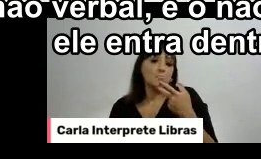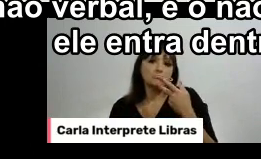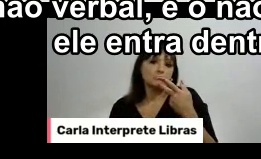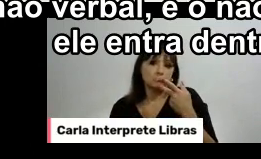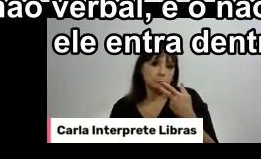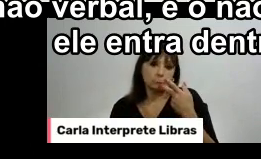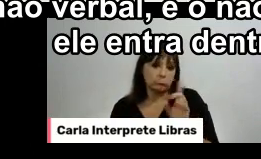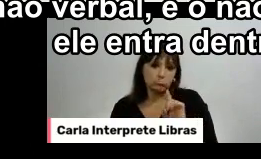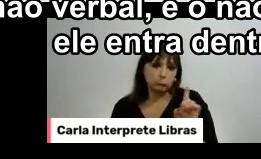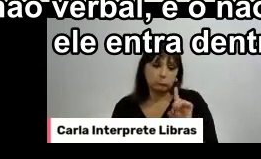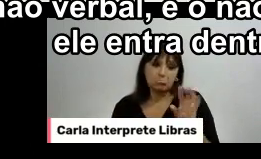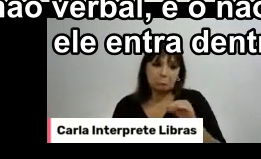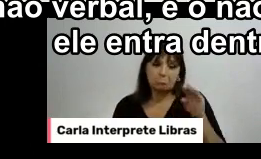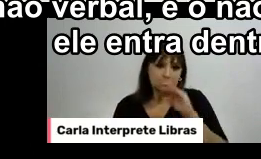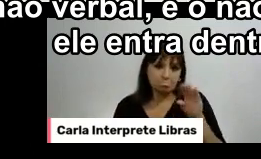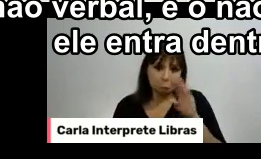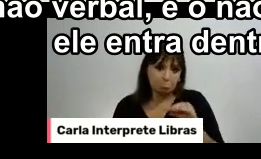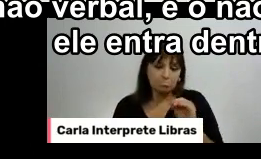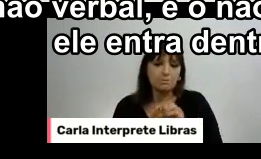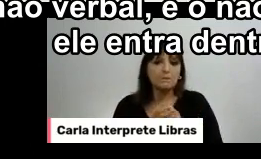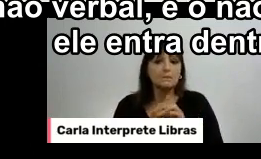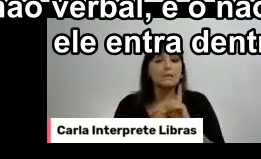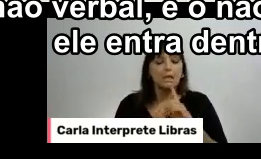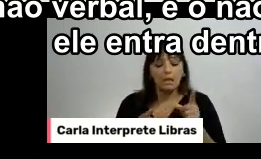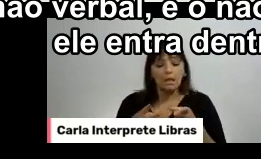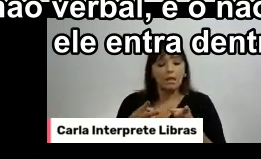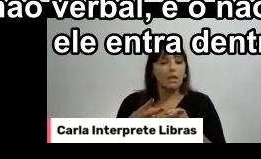verbal, normalmente, ele entra dentro do nível 2 e 3.